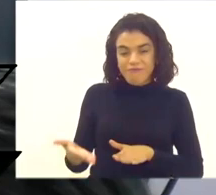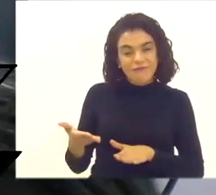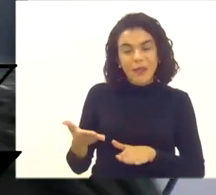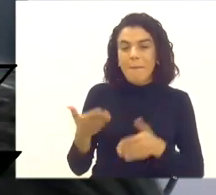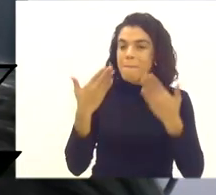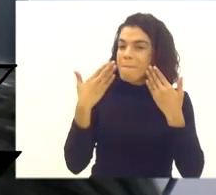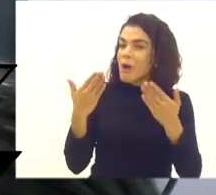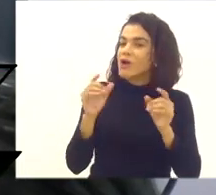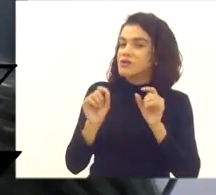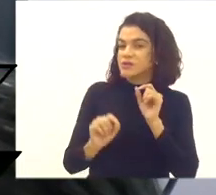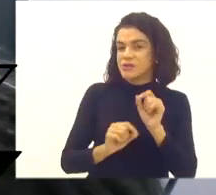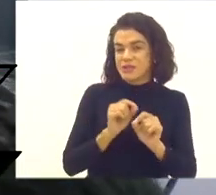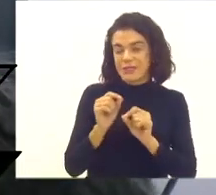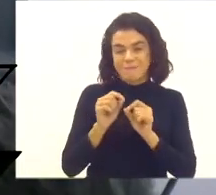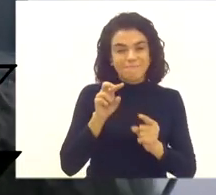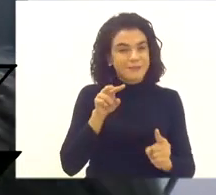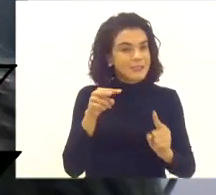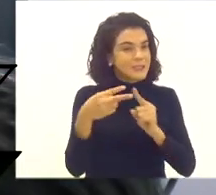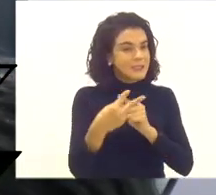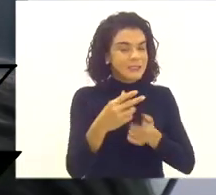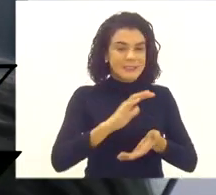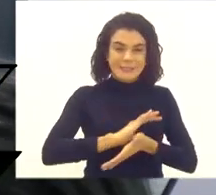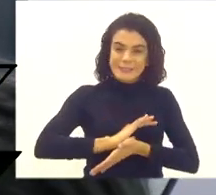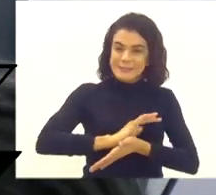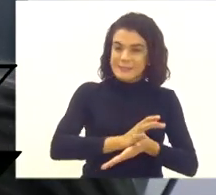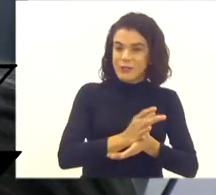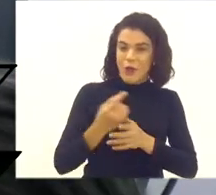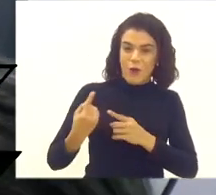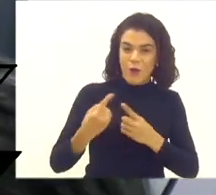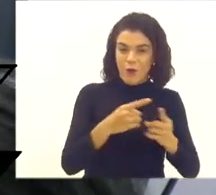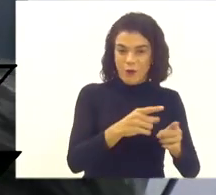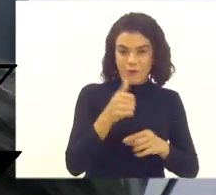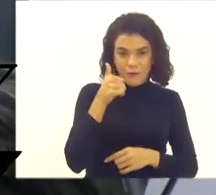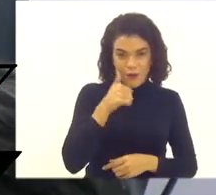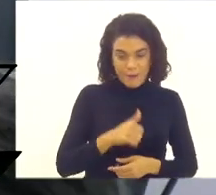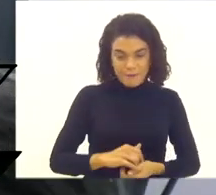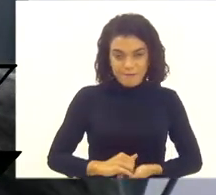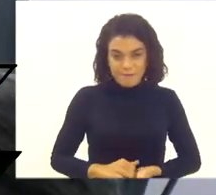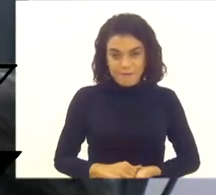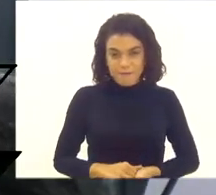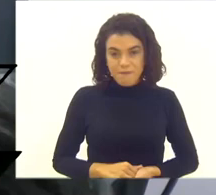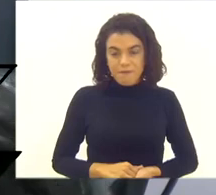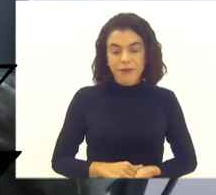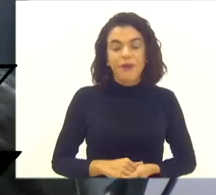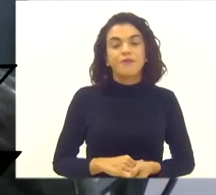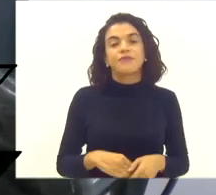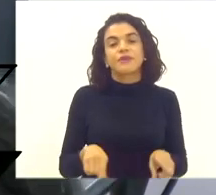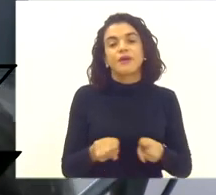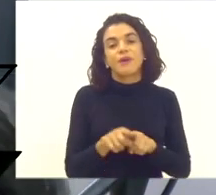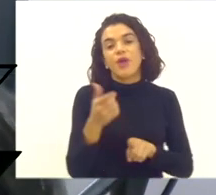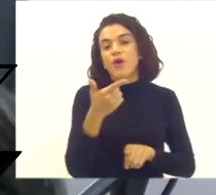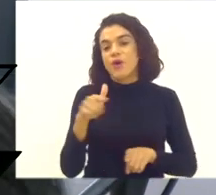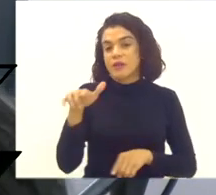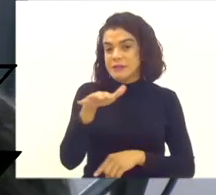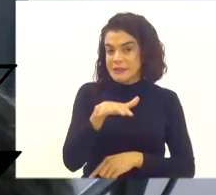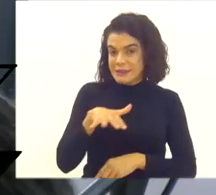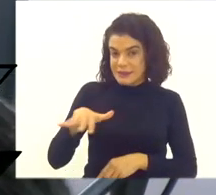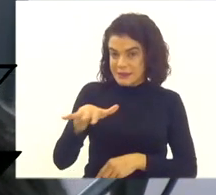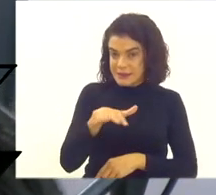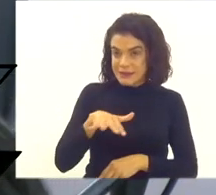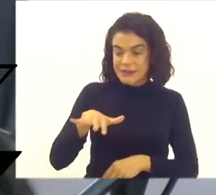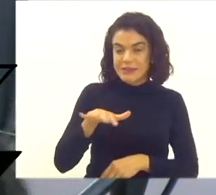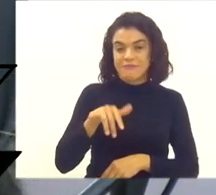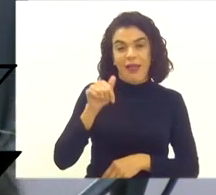demonstra bem esse olhar preconceituoso que se tem contra as mulheres a outra questão foi um caso que aconteceu aqui